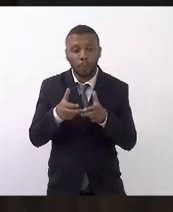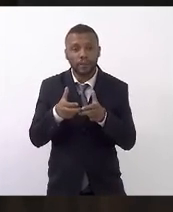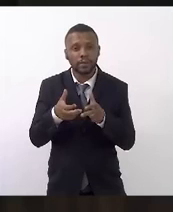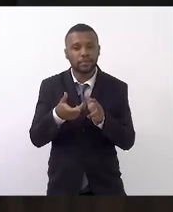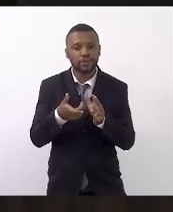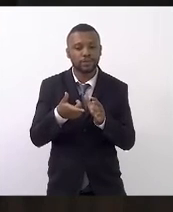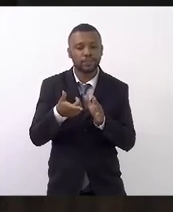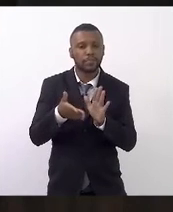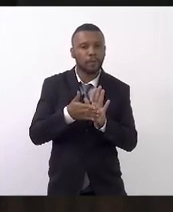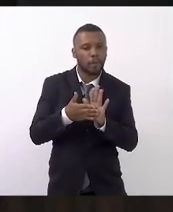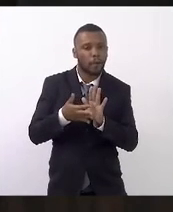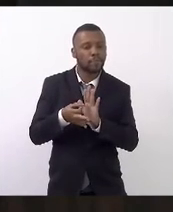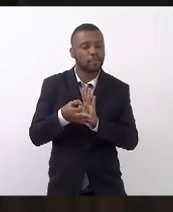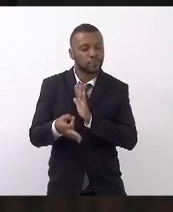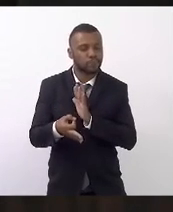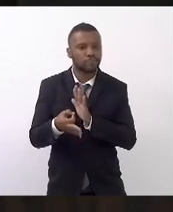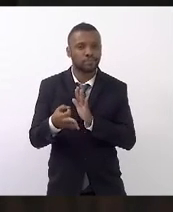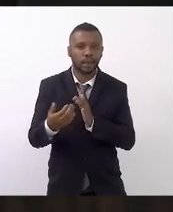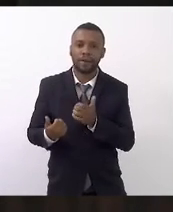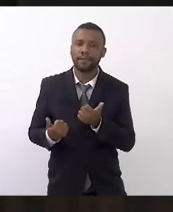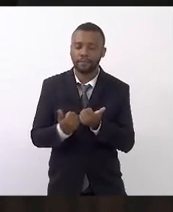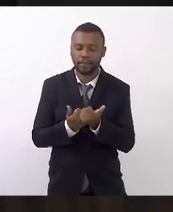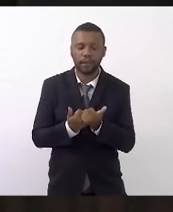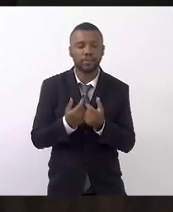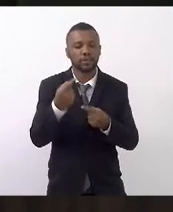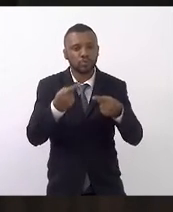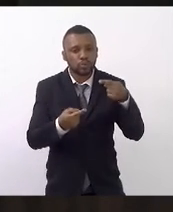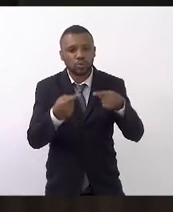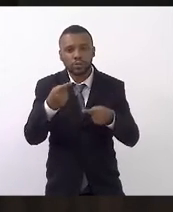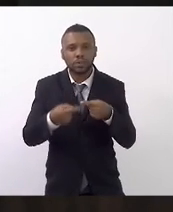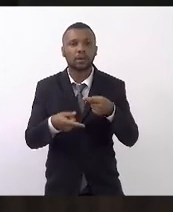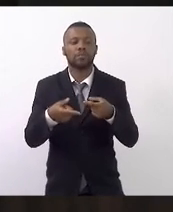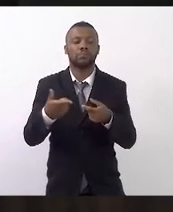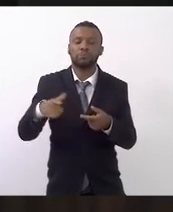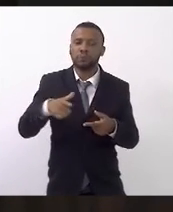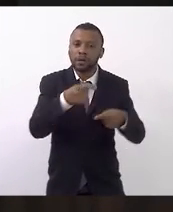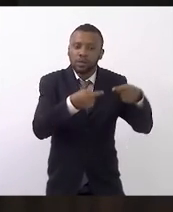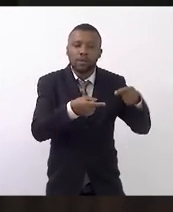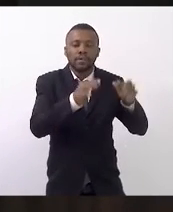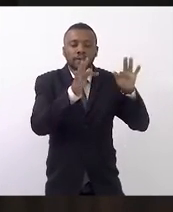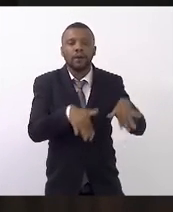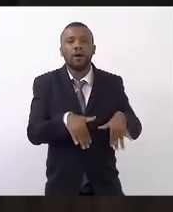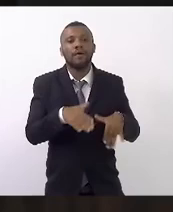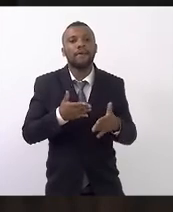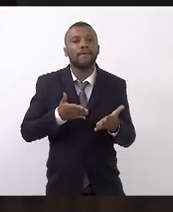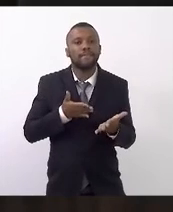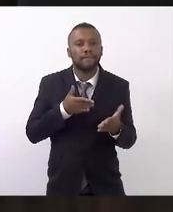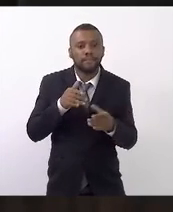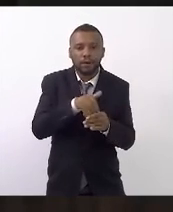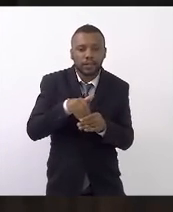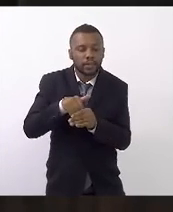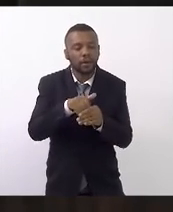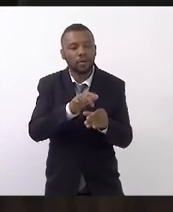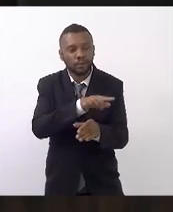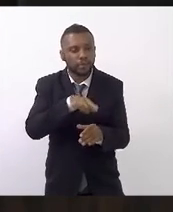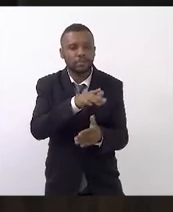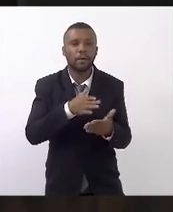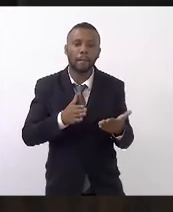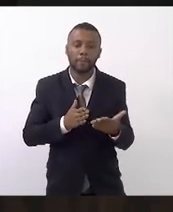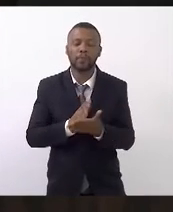Relator, deputado Rodrigo Amorim. Em discussão. Está vendo quem queira discutir? Será a discussão em votação. Os senhores que aprovam permaneçam como estão.